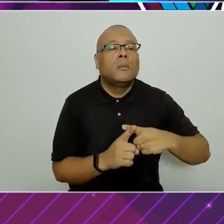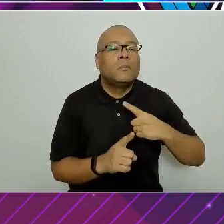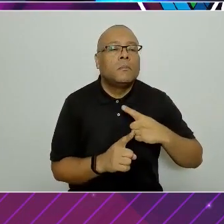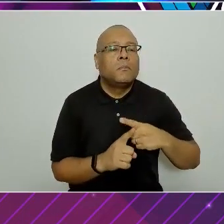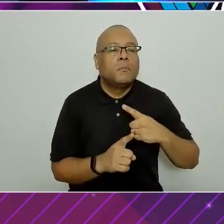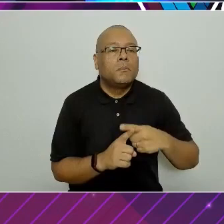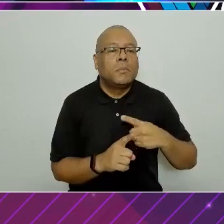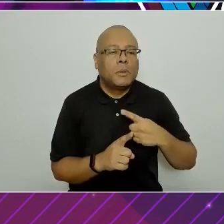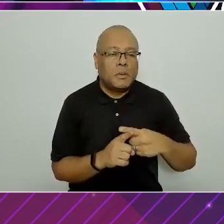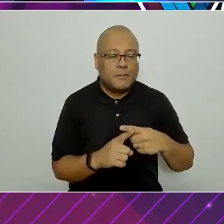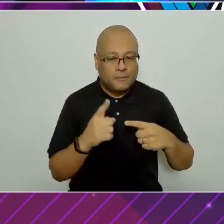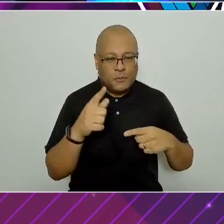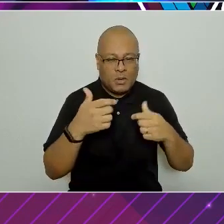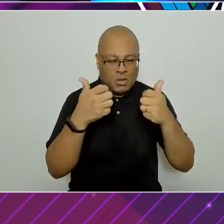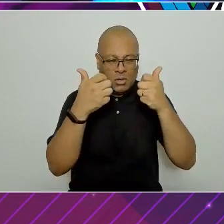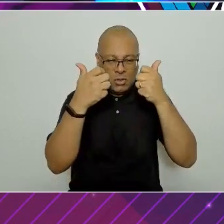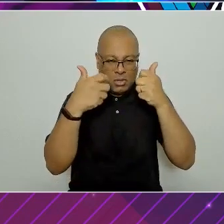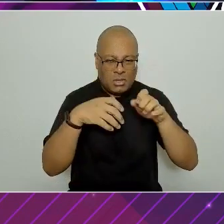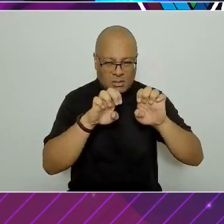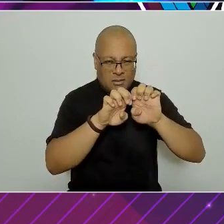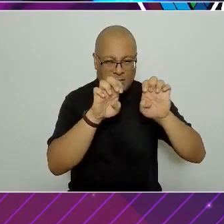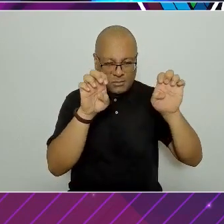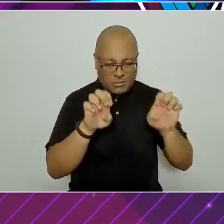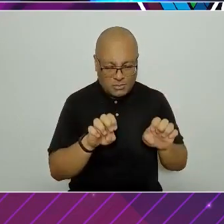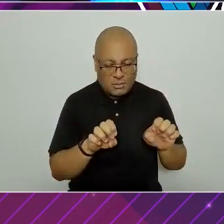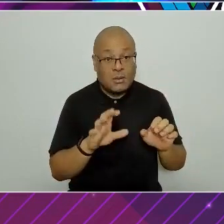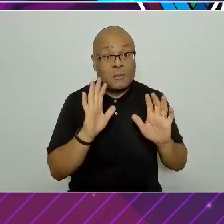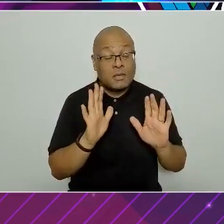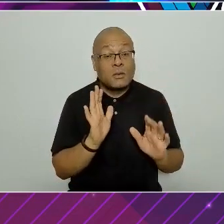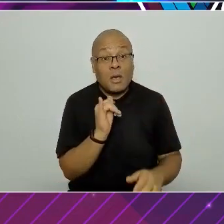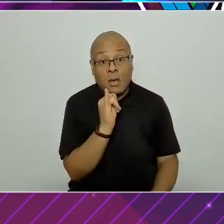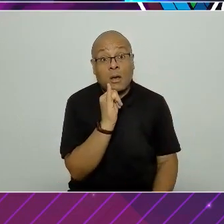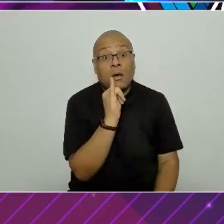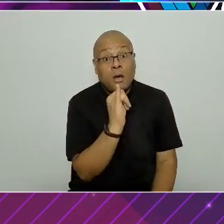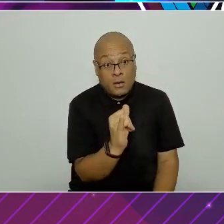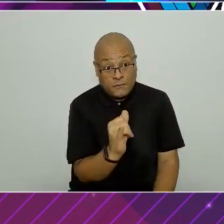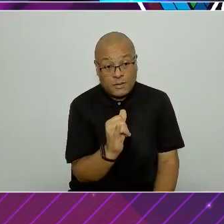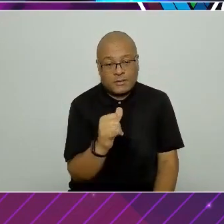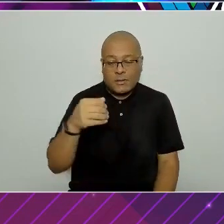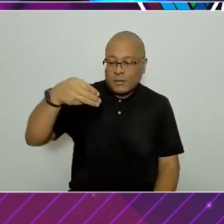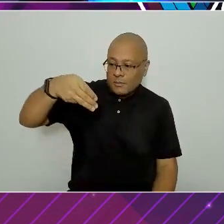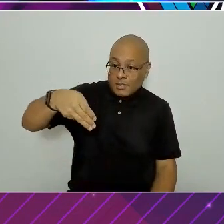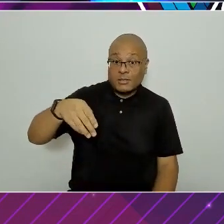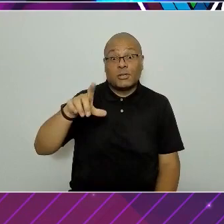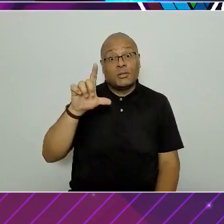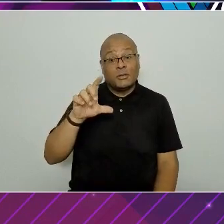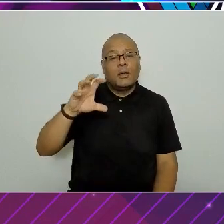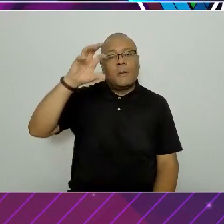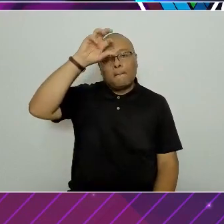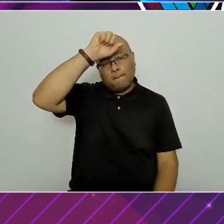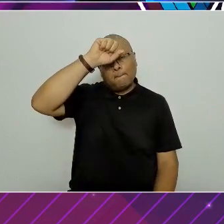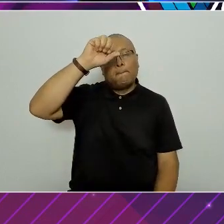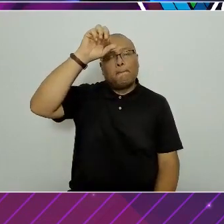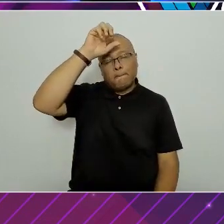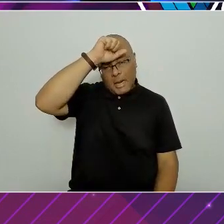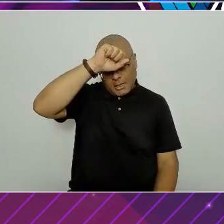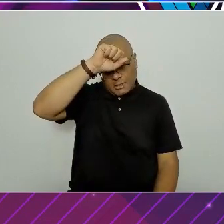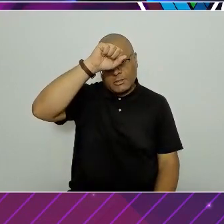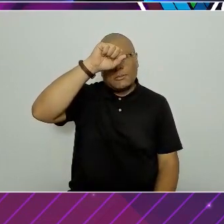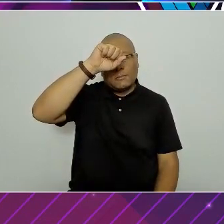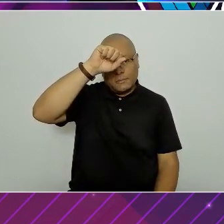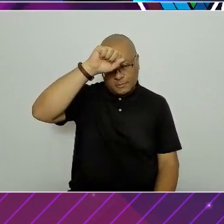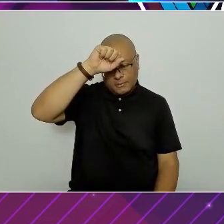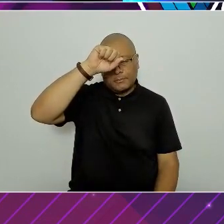pouco eu vou explicar essa estrutura, mas eu já quero reforçar que o machine learning, ele aprende, né? Ele também aprende com